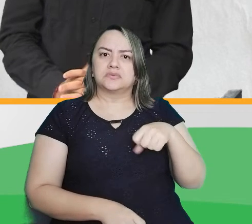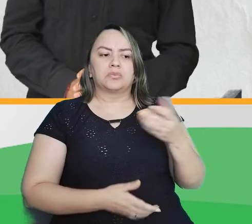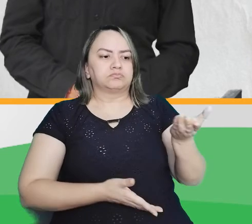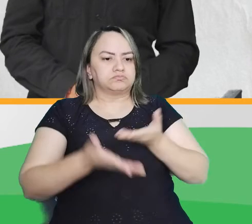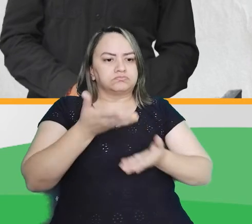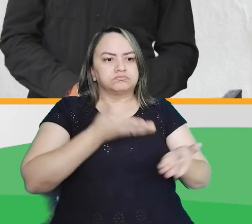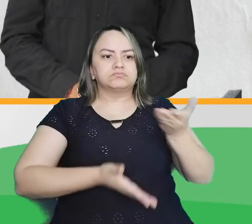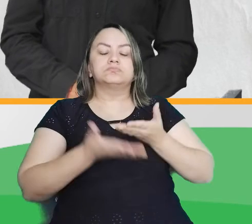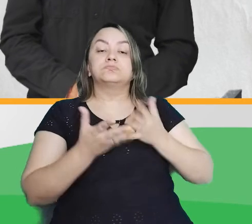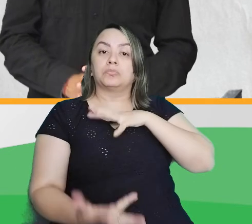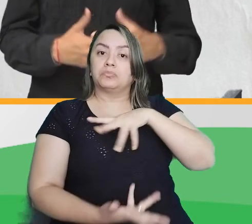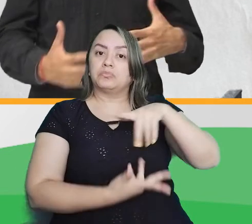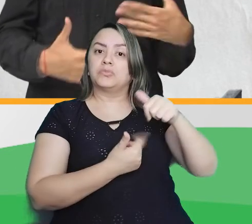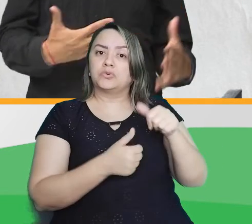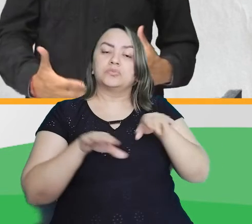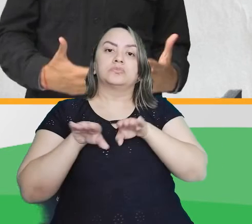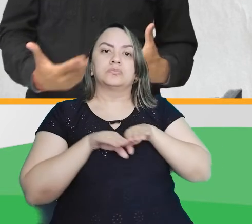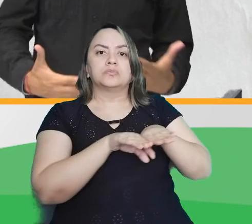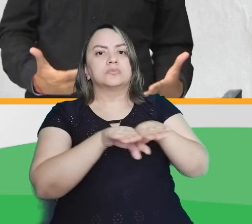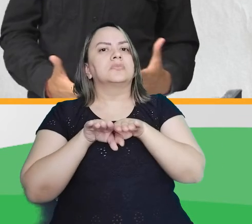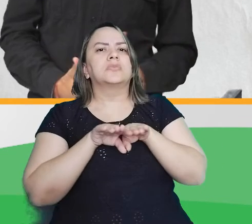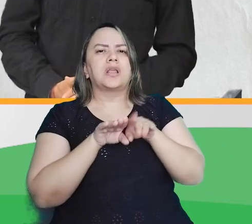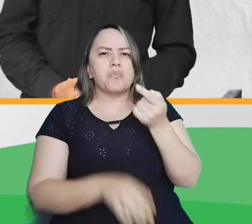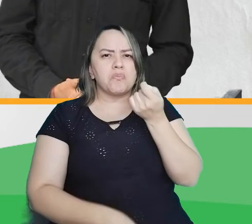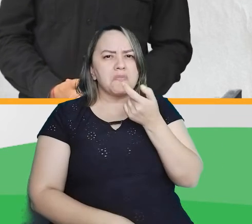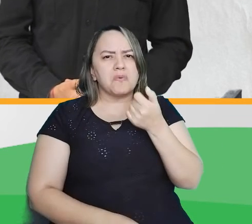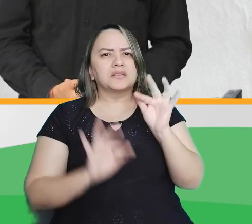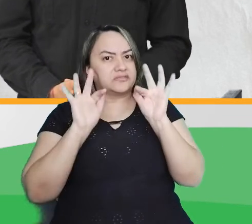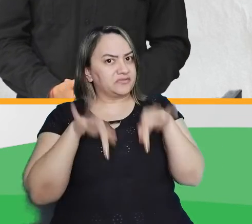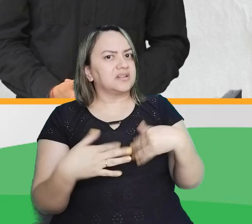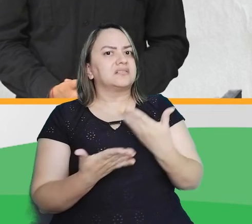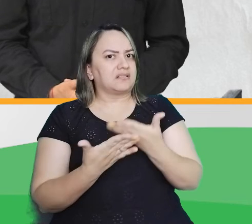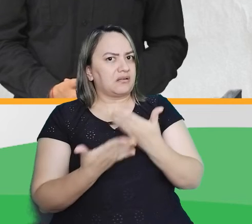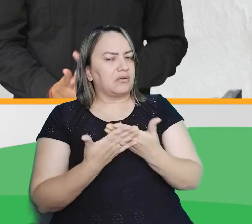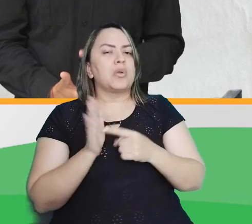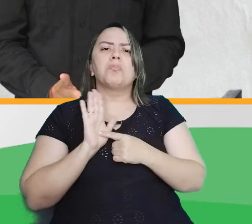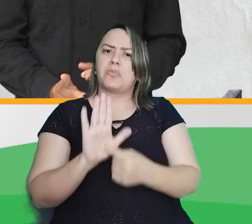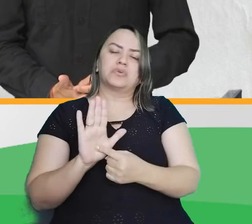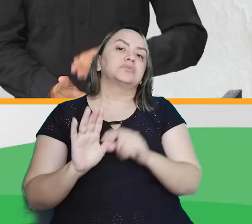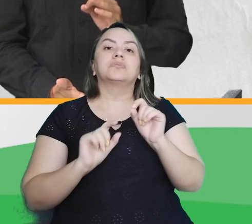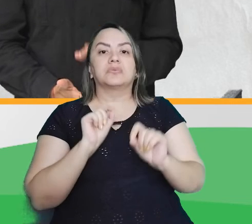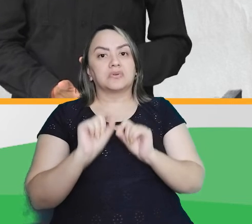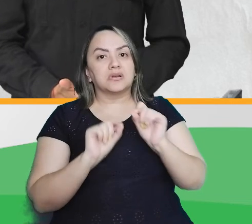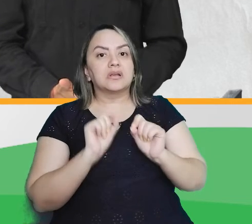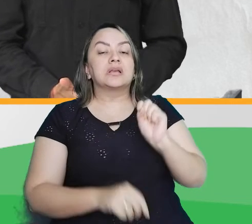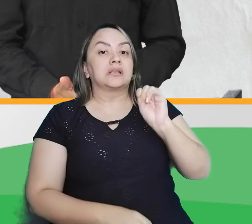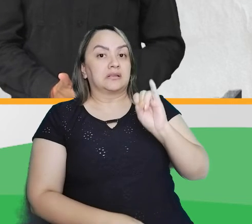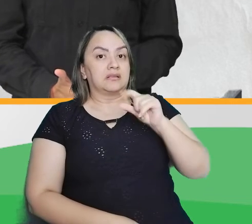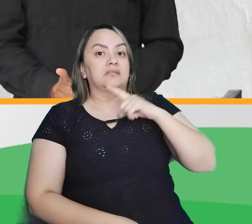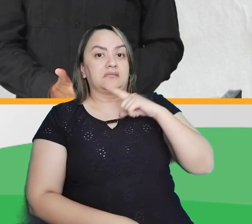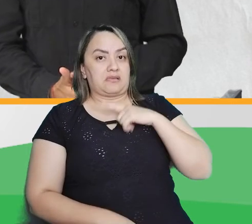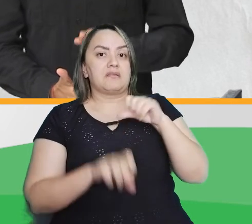dei durante a nossa aula, e aqui a gente já está chegando ao final, mostram justamente que, se existe um